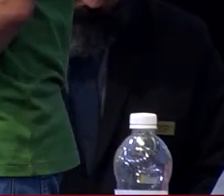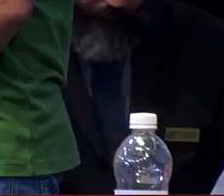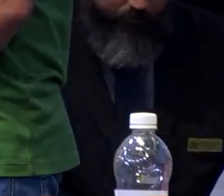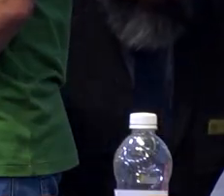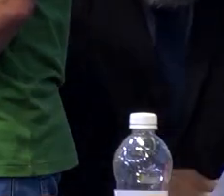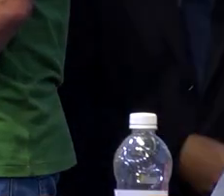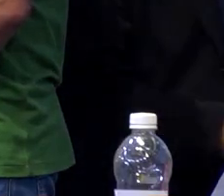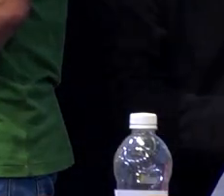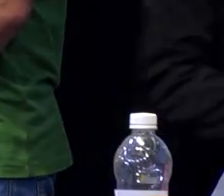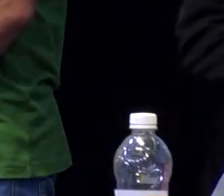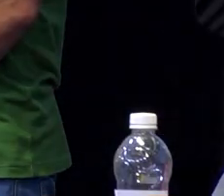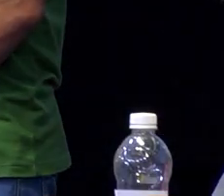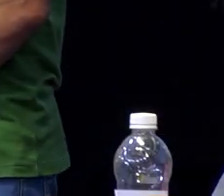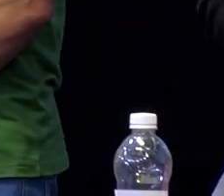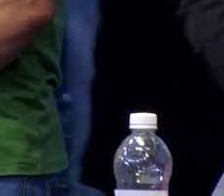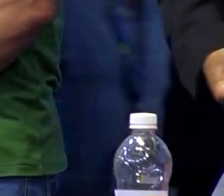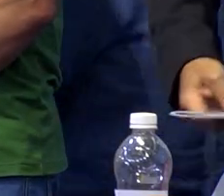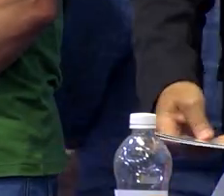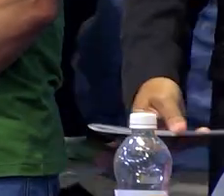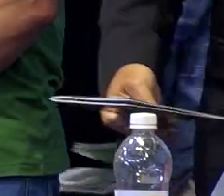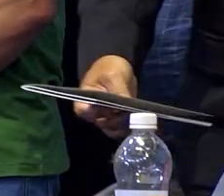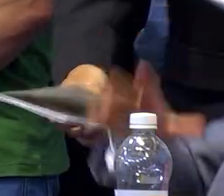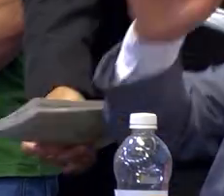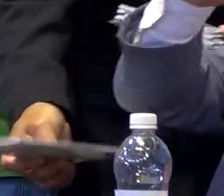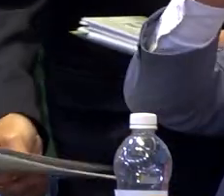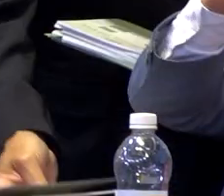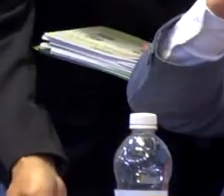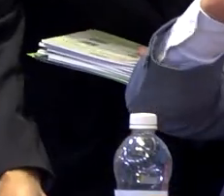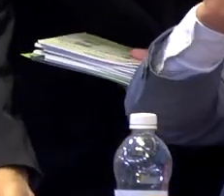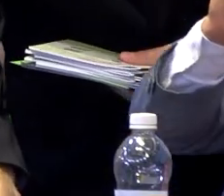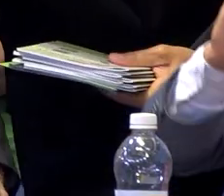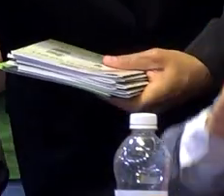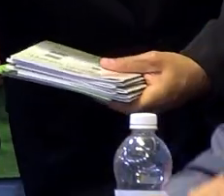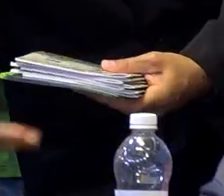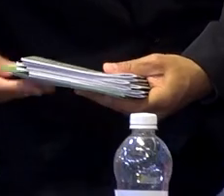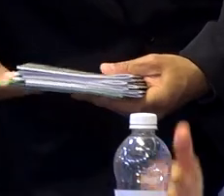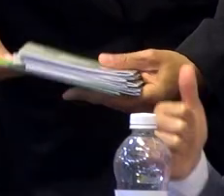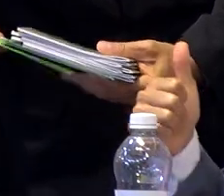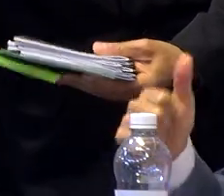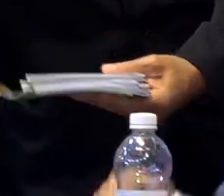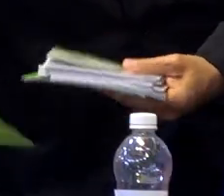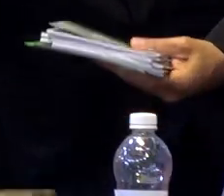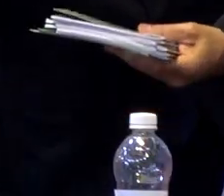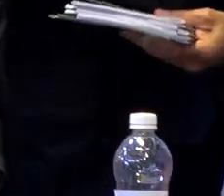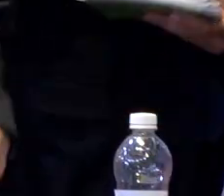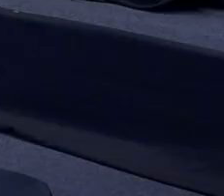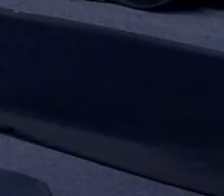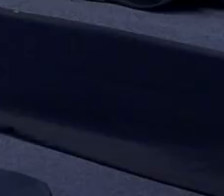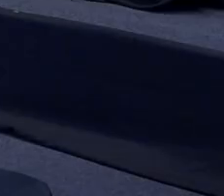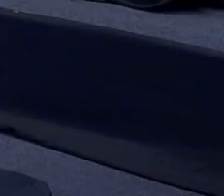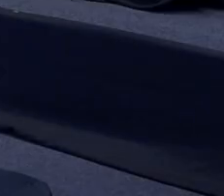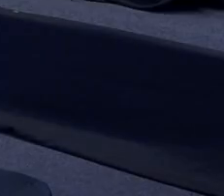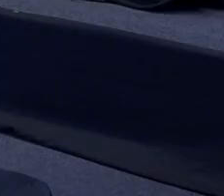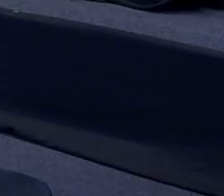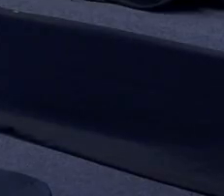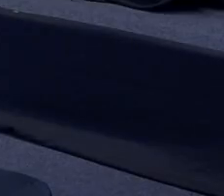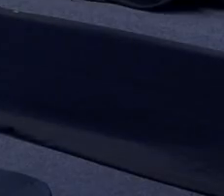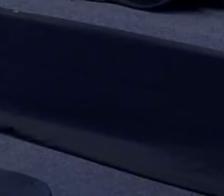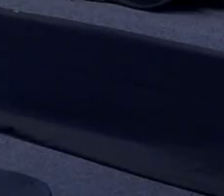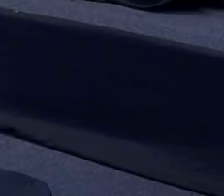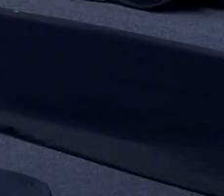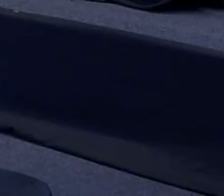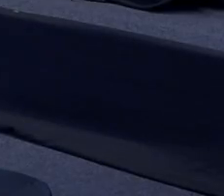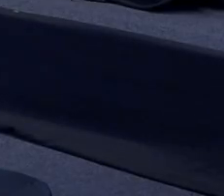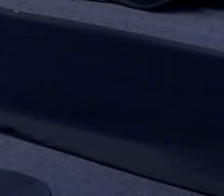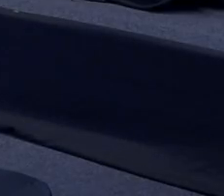A Instância de Governança Regional do Oeste e Extremo Oeste, popularmente chamada de IGR, foi representada por